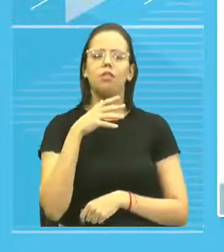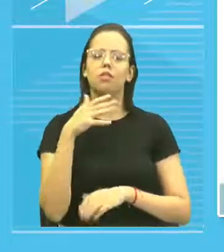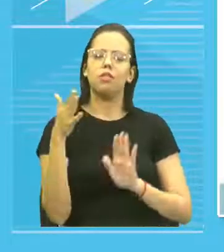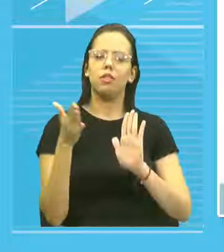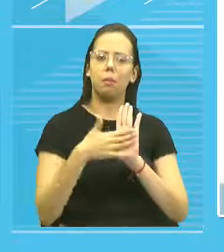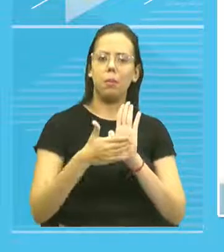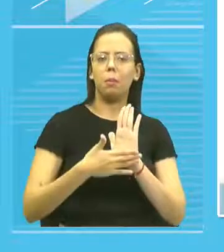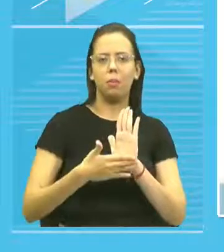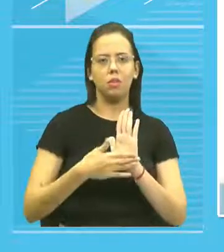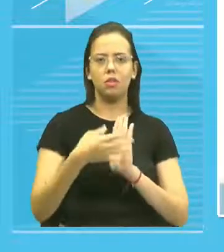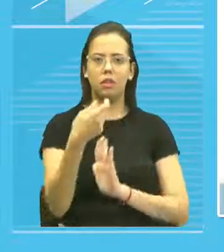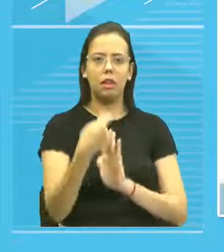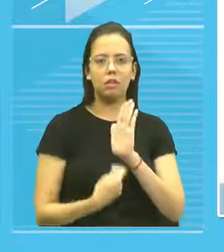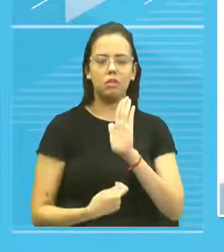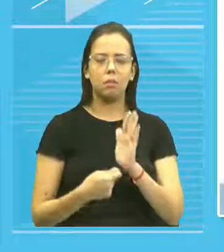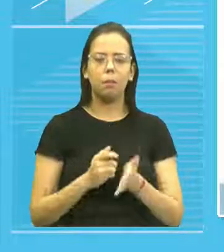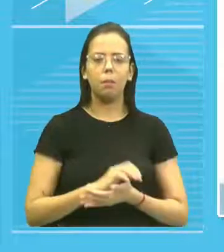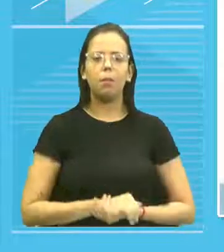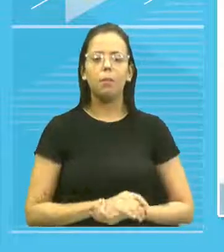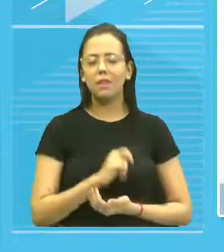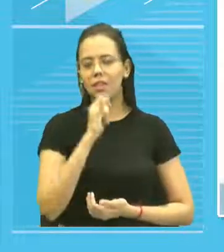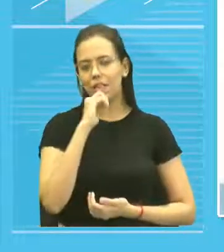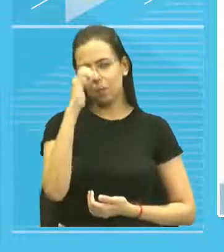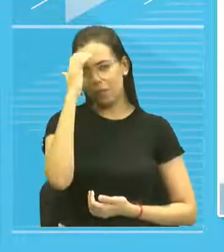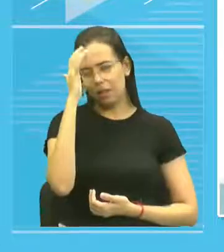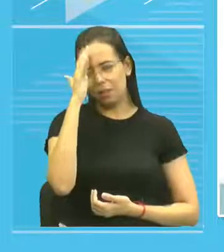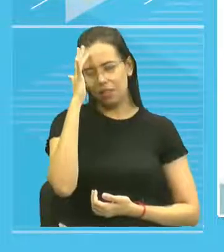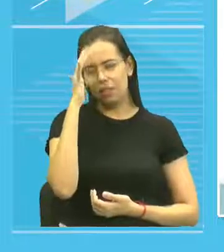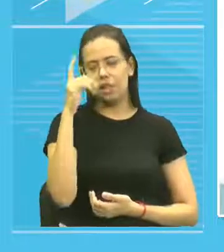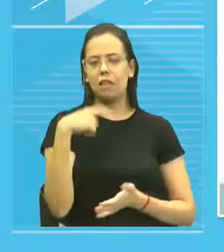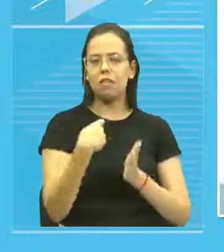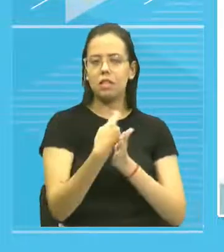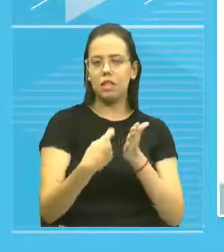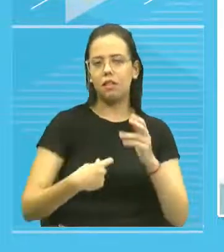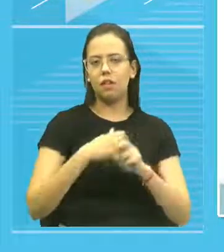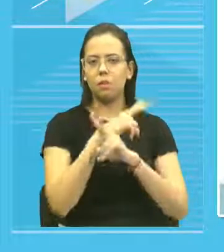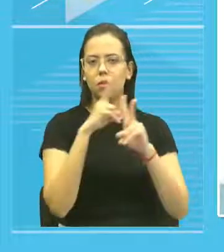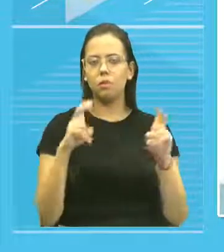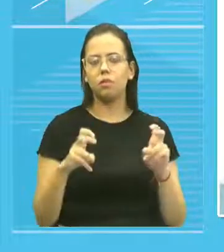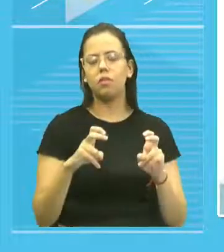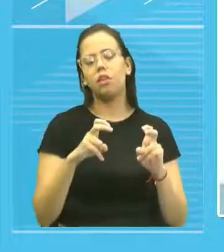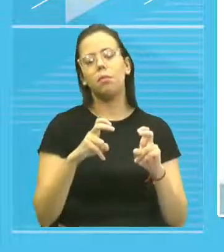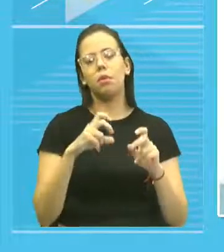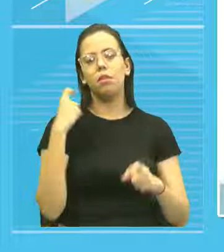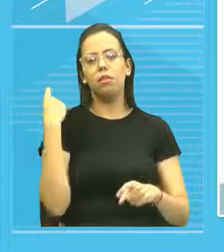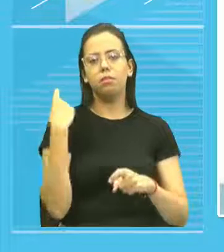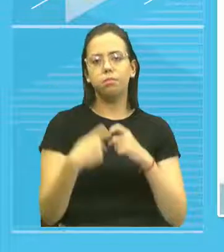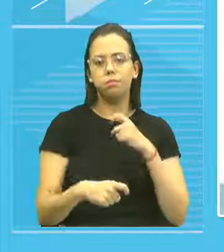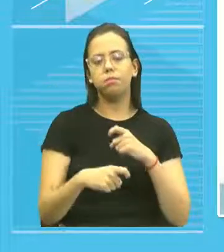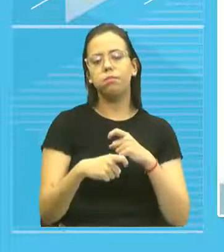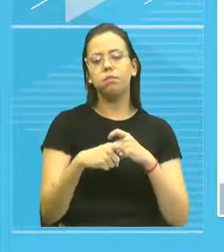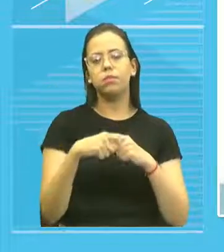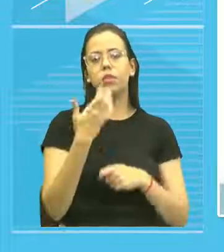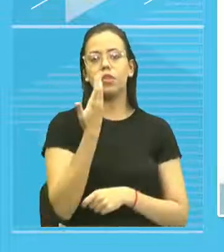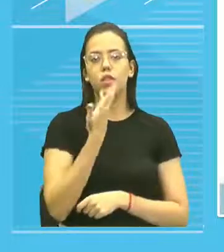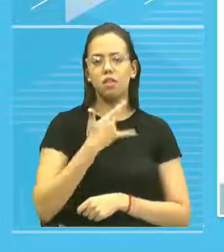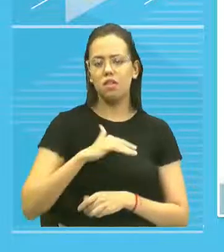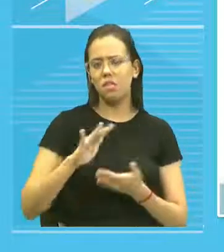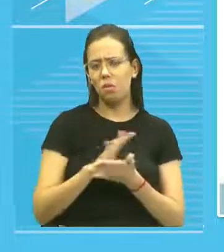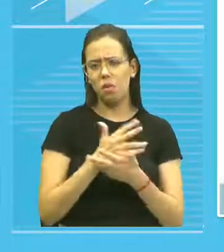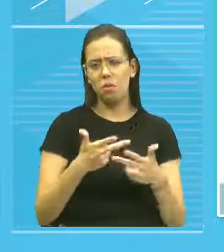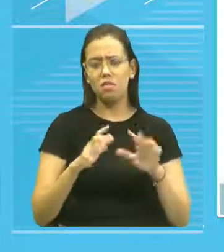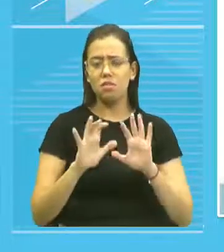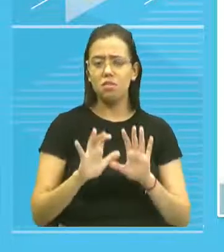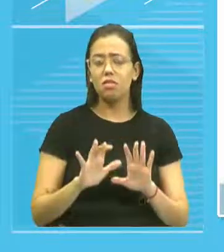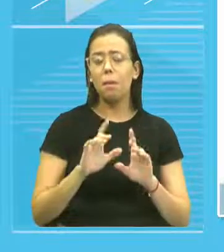ato da proposta de redação vamos supor que ele estivesse a escrever sobre exploração sexual de crianças sobre estupro alguma coisa se